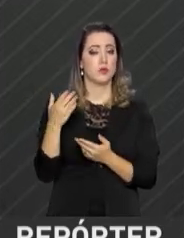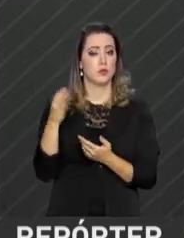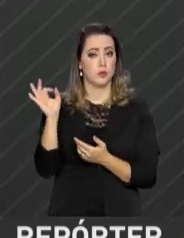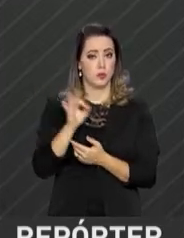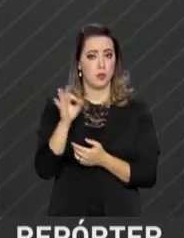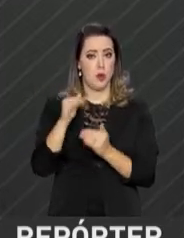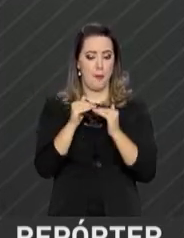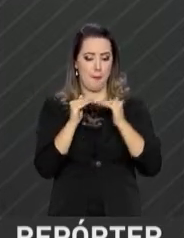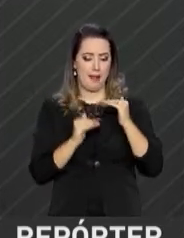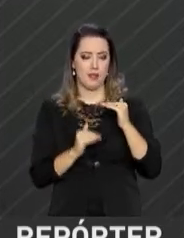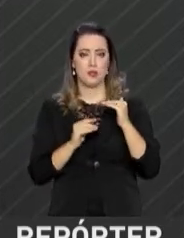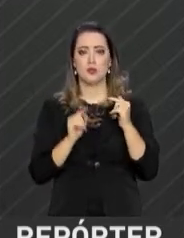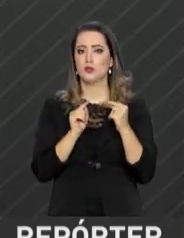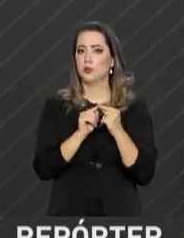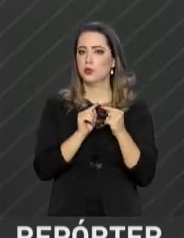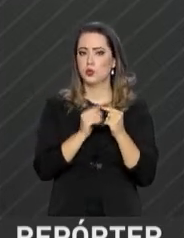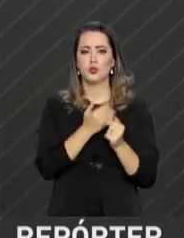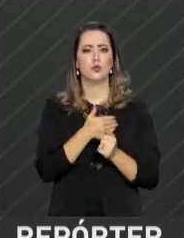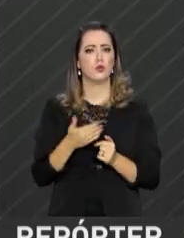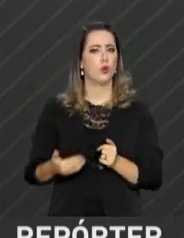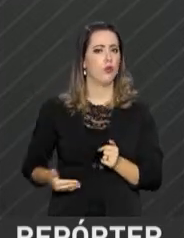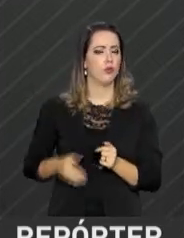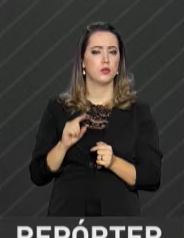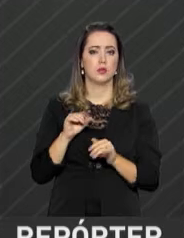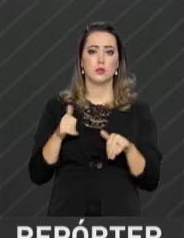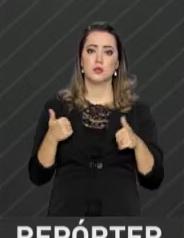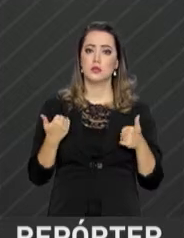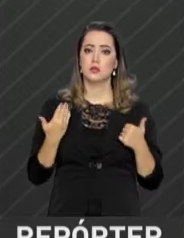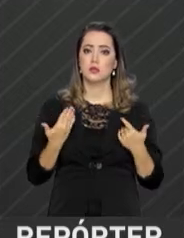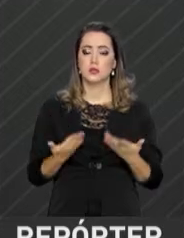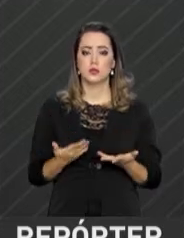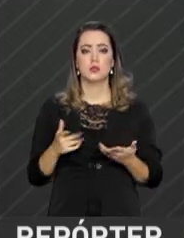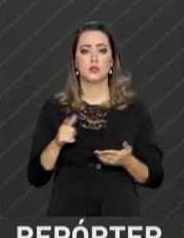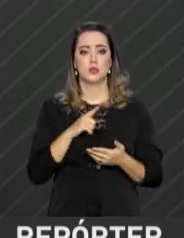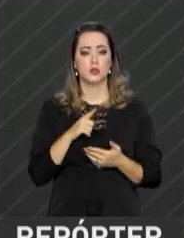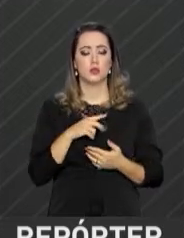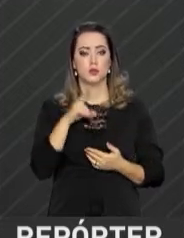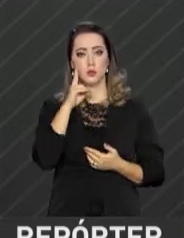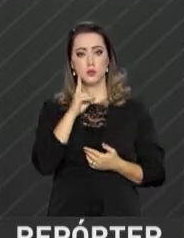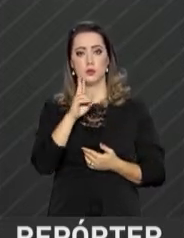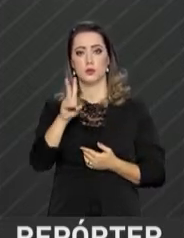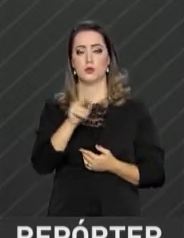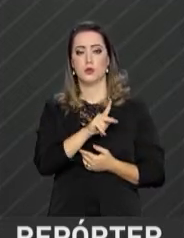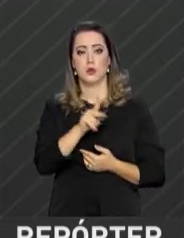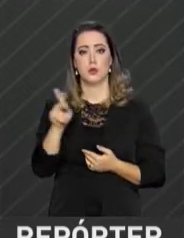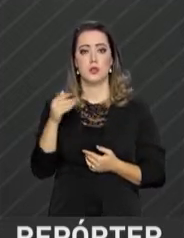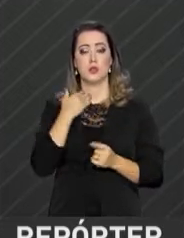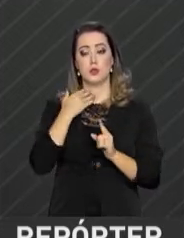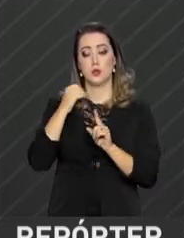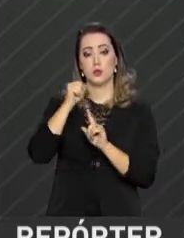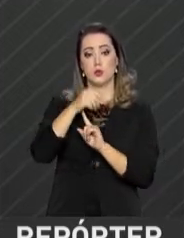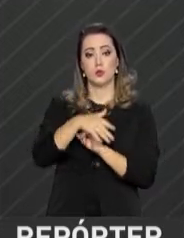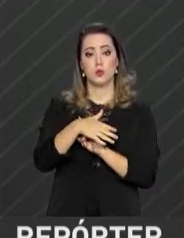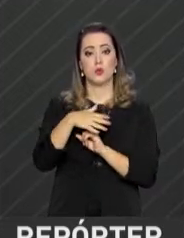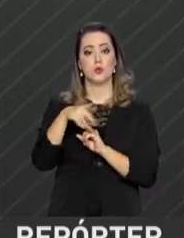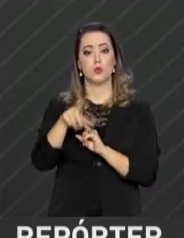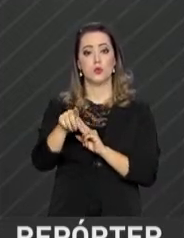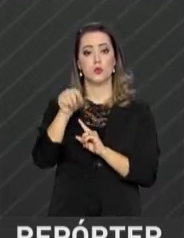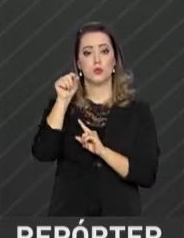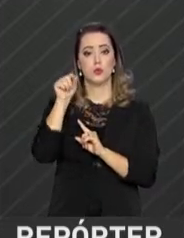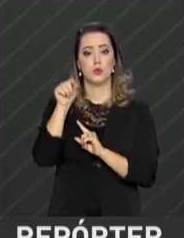piso. Tivemos, por causa disso, a possibilidade de ver o presidente do Banco Central do Brasil escolhido